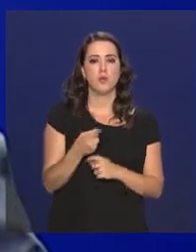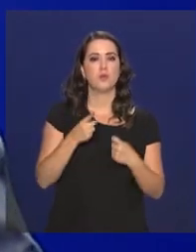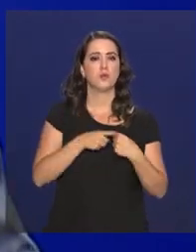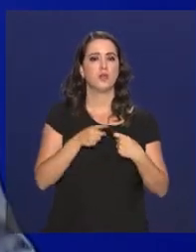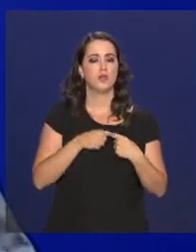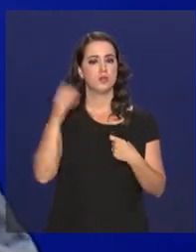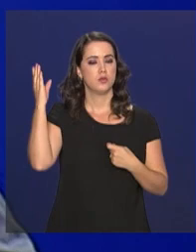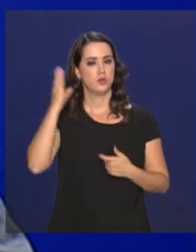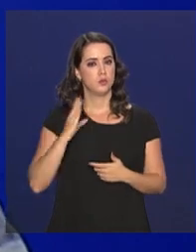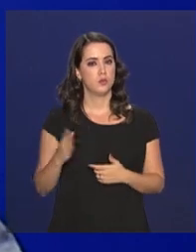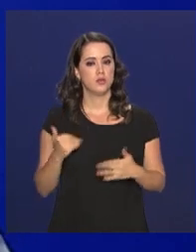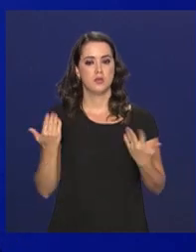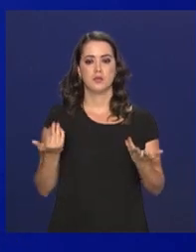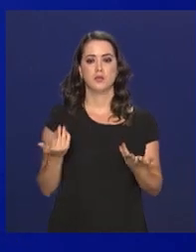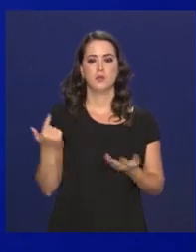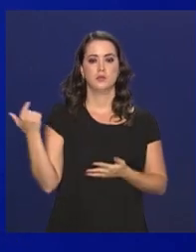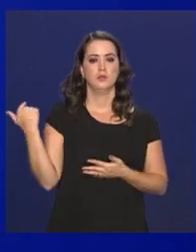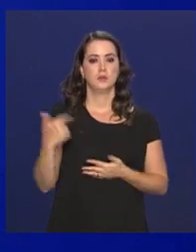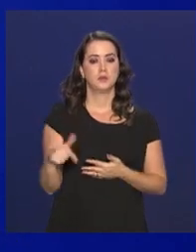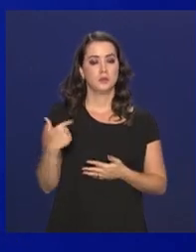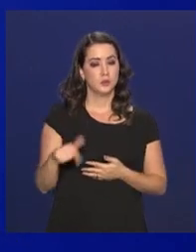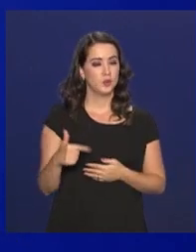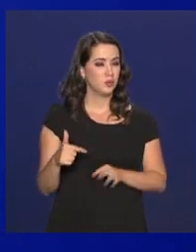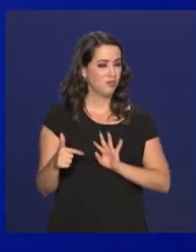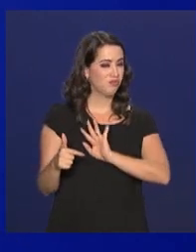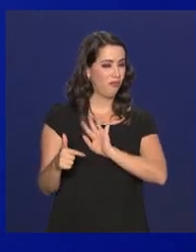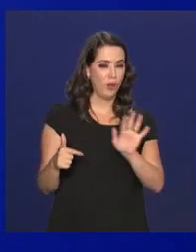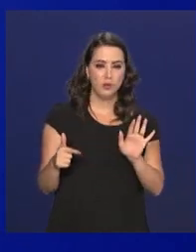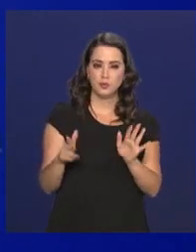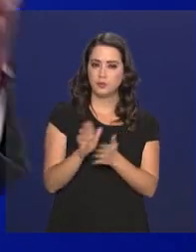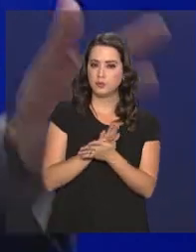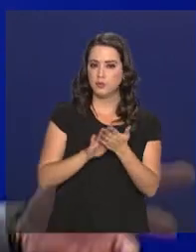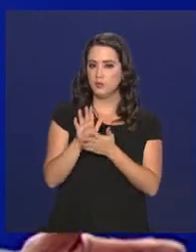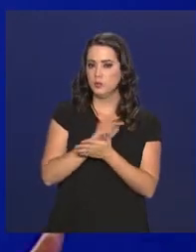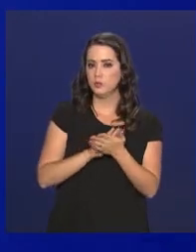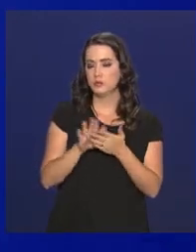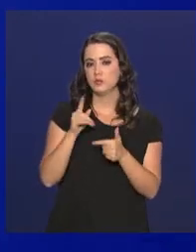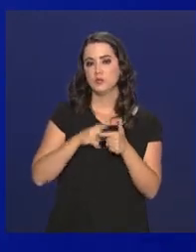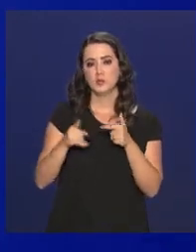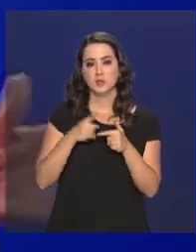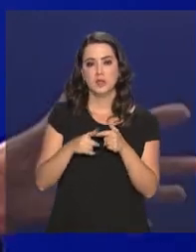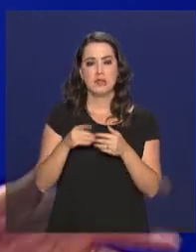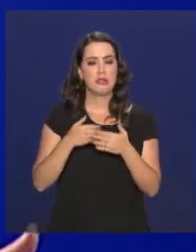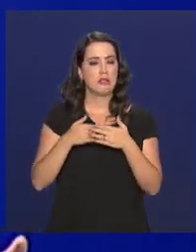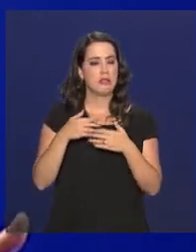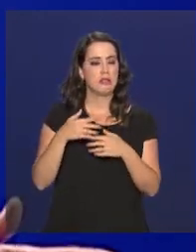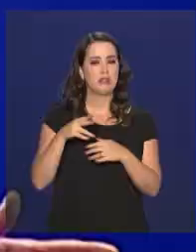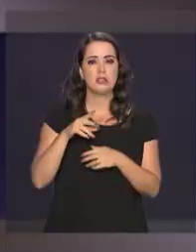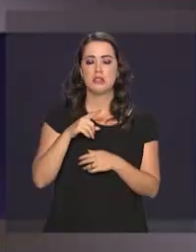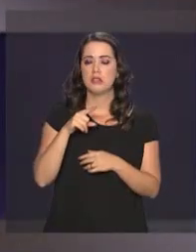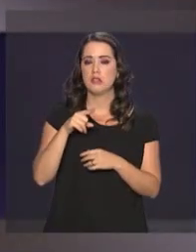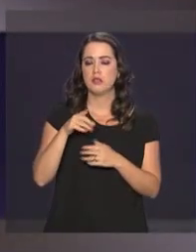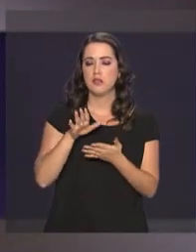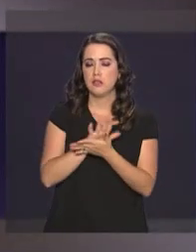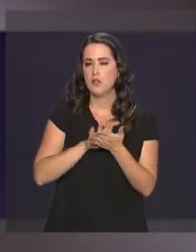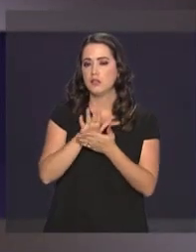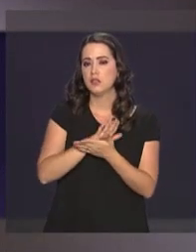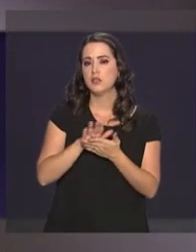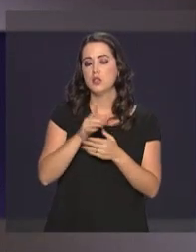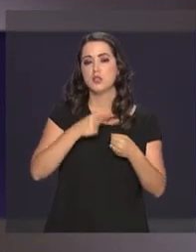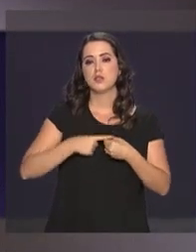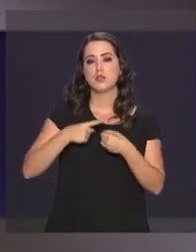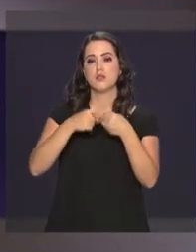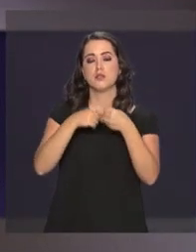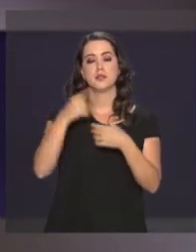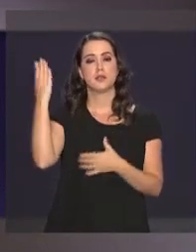e não vai não vai deixar desprovido nenhum município brasileiro o